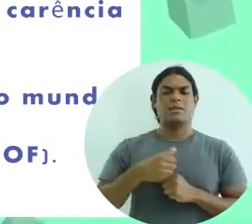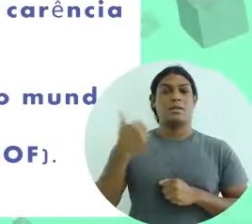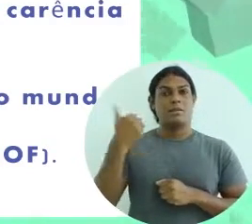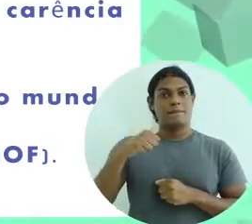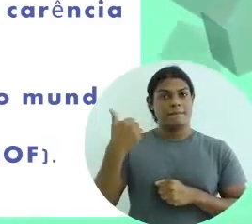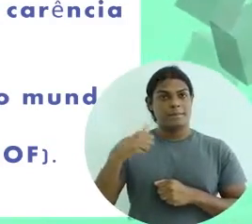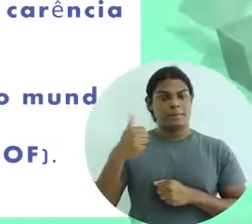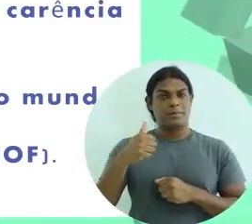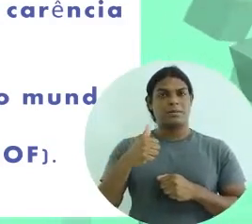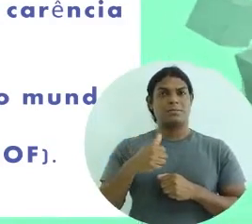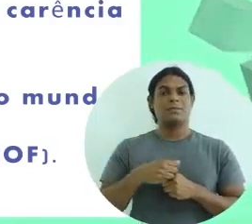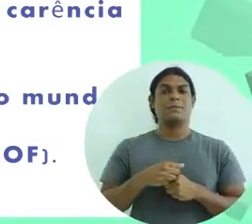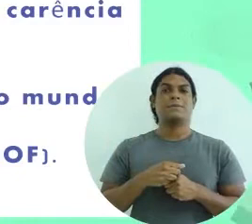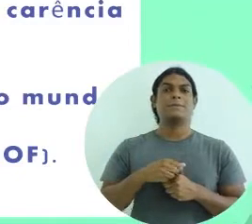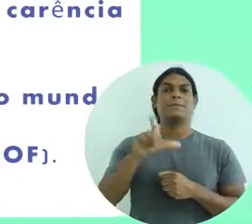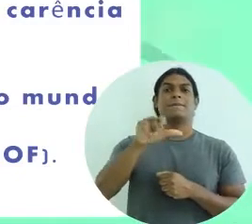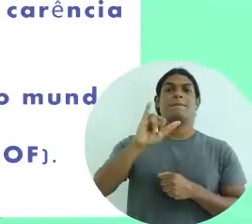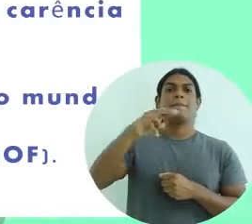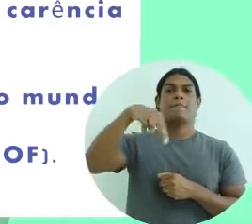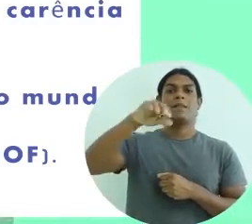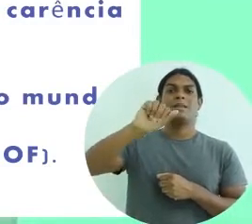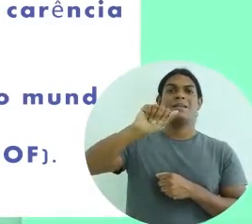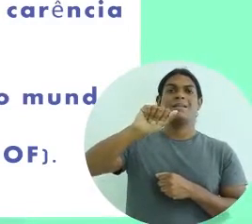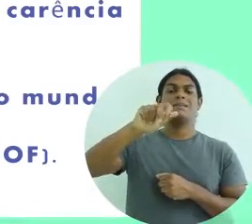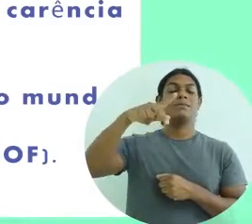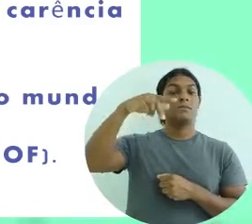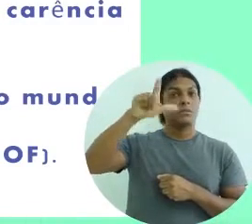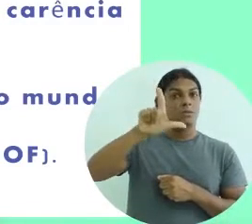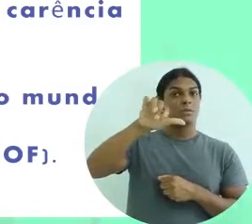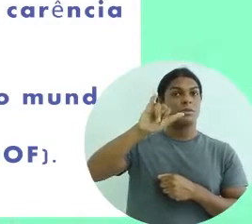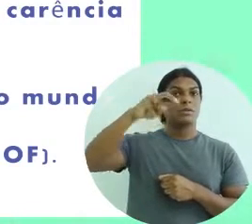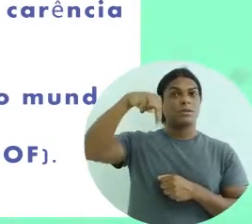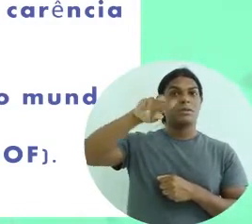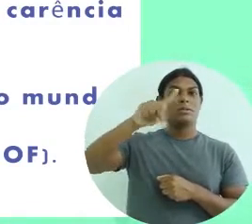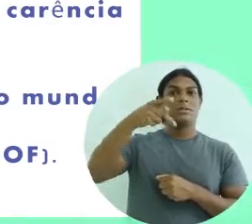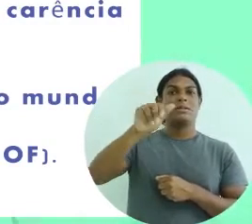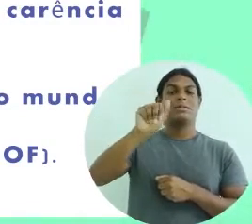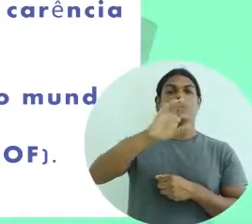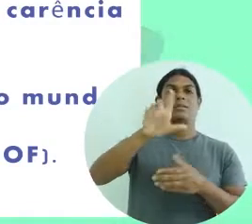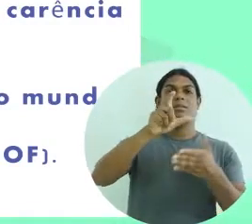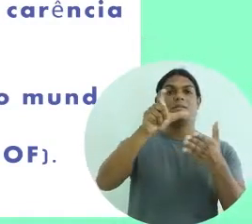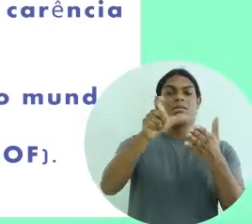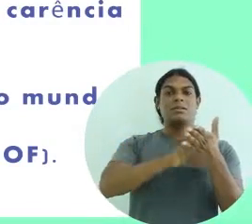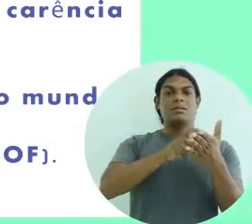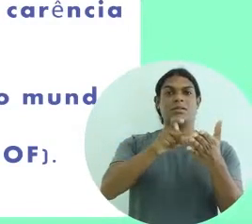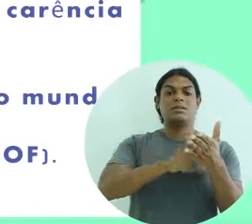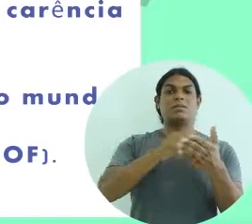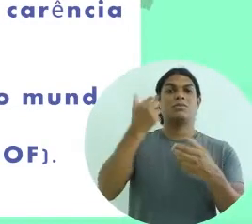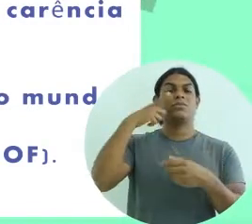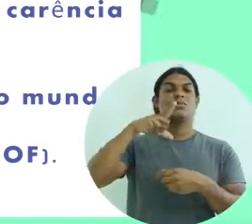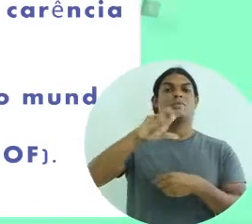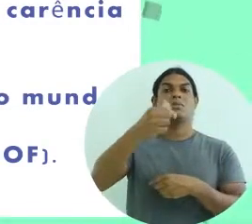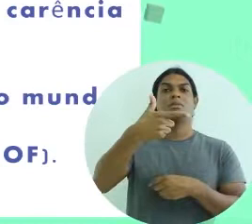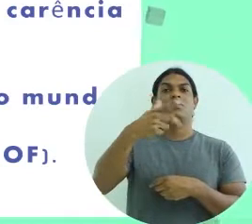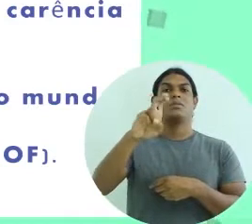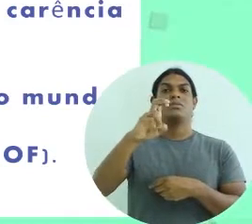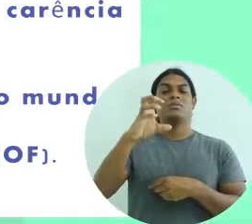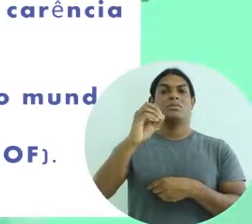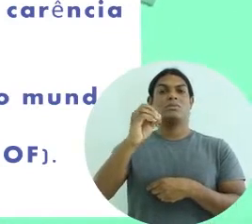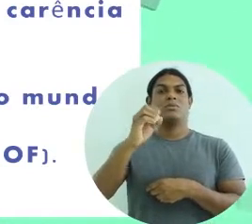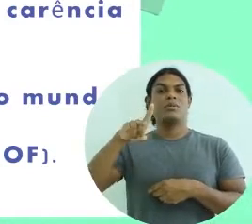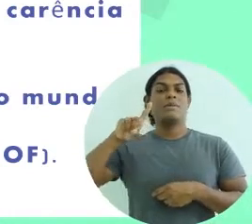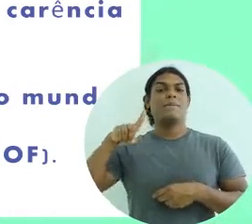linha de crédito em moeda nacional. Você consegue financiamentos de até 250 mil por operação de